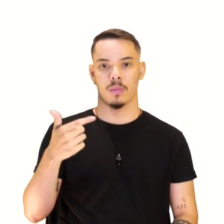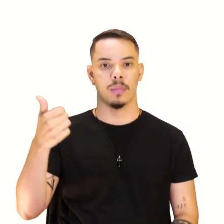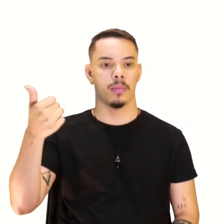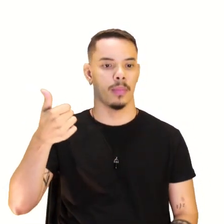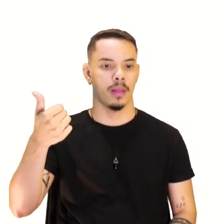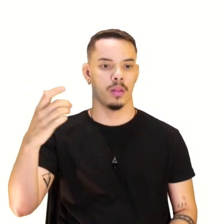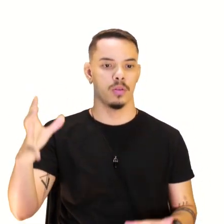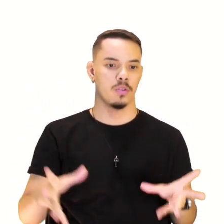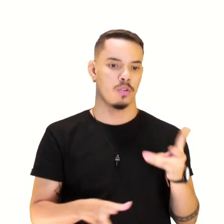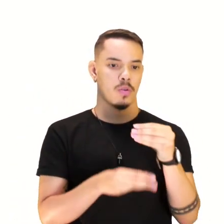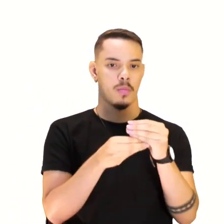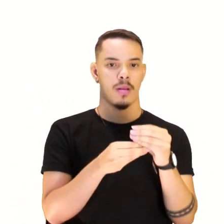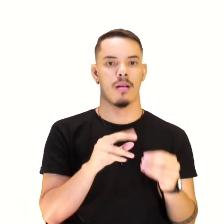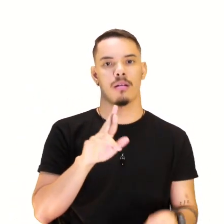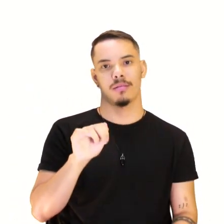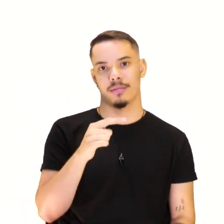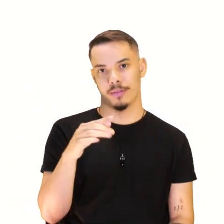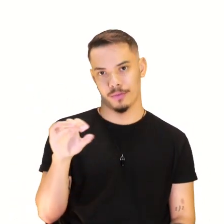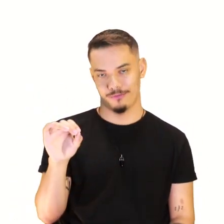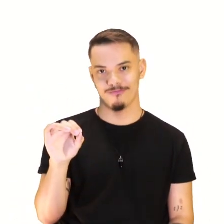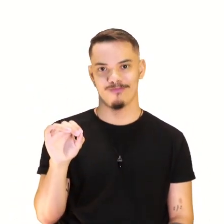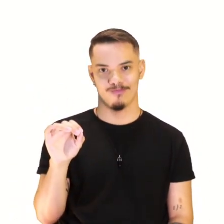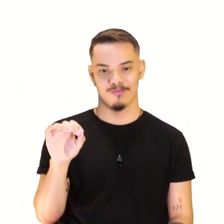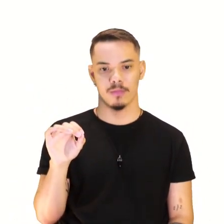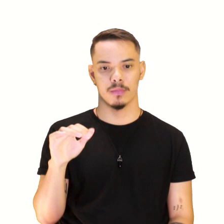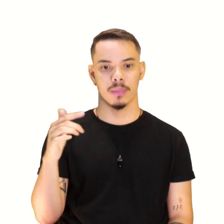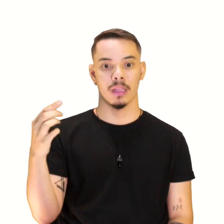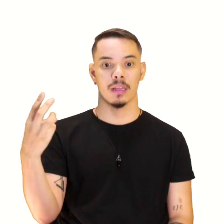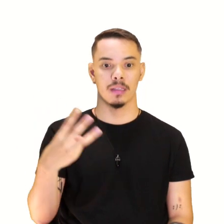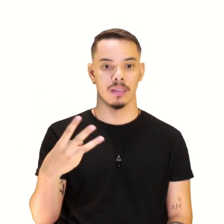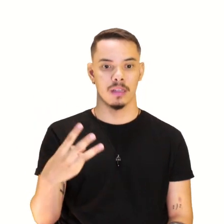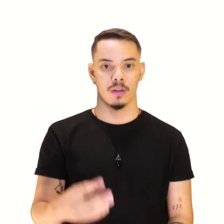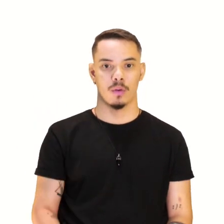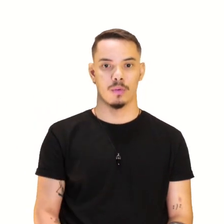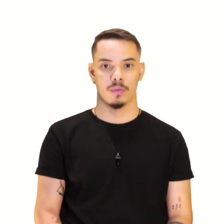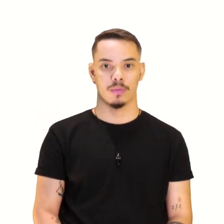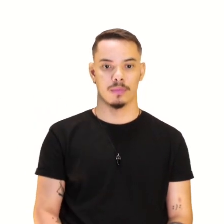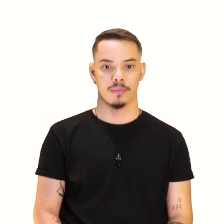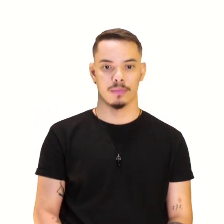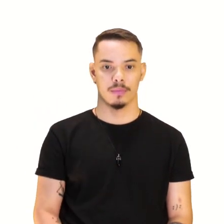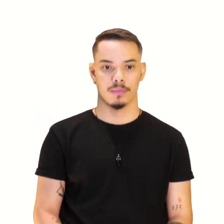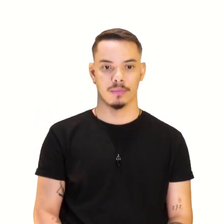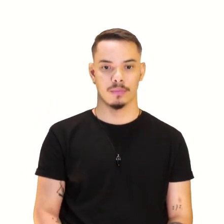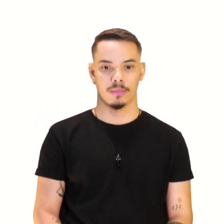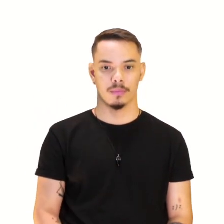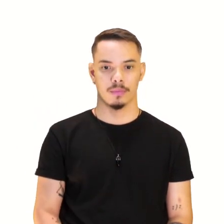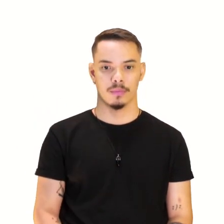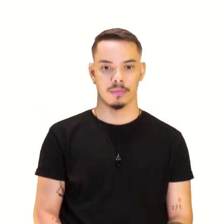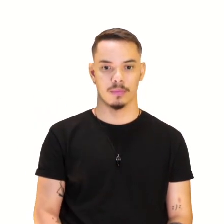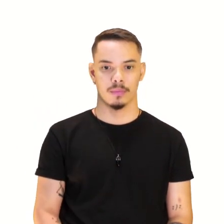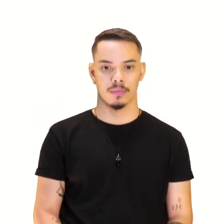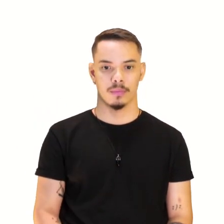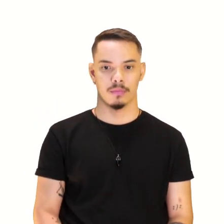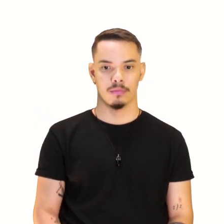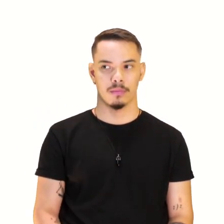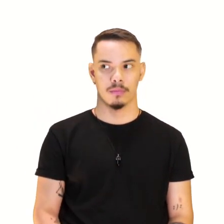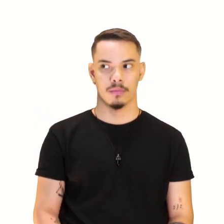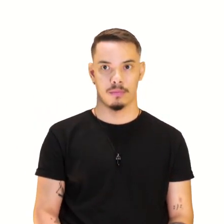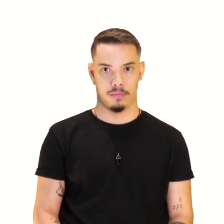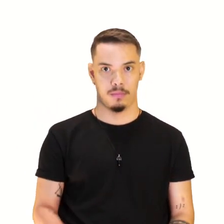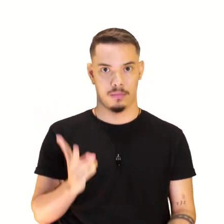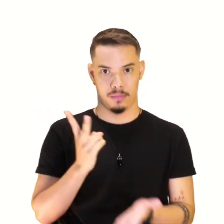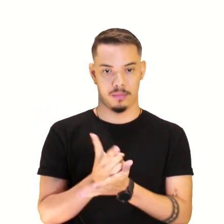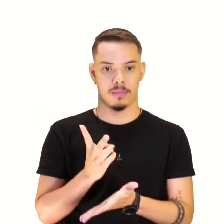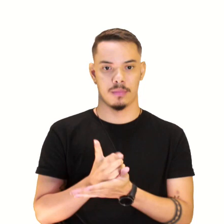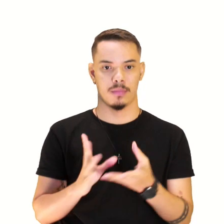e somar com uma razão. Se a gente quiser o terceiro termo, a gente vai pegar o segundo termo e somar com a razão. Então, sempre que a